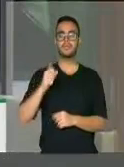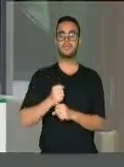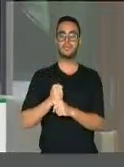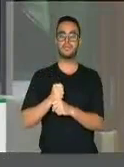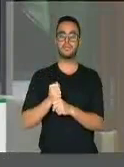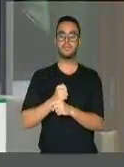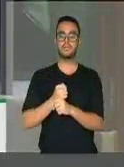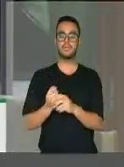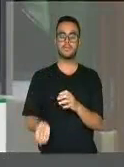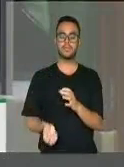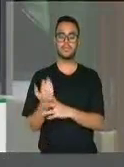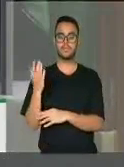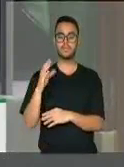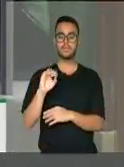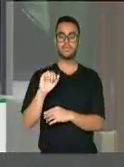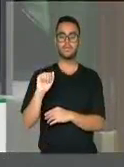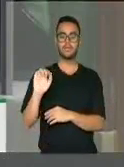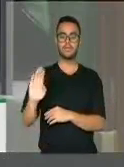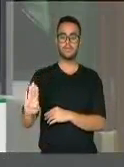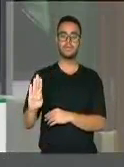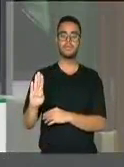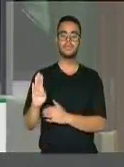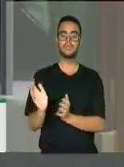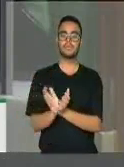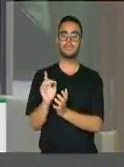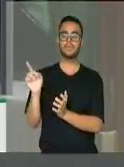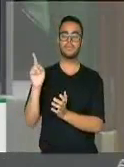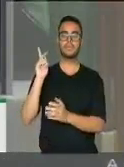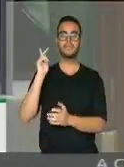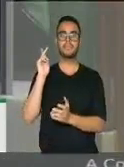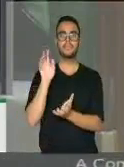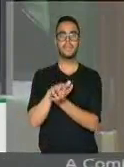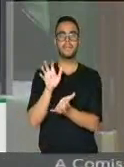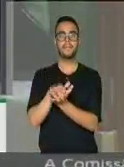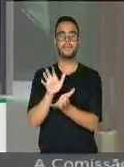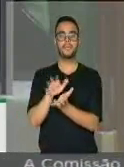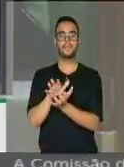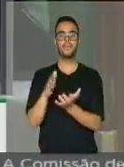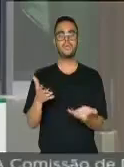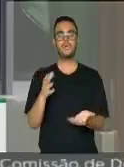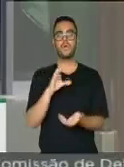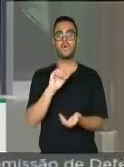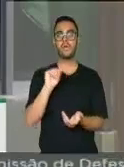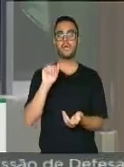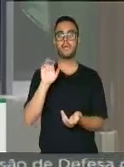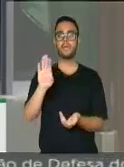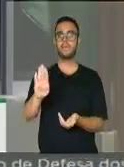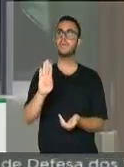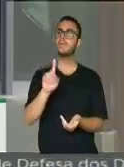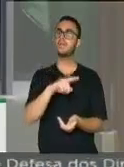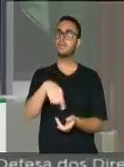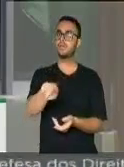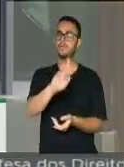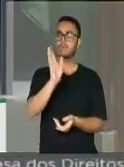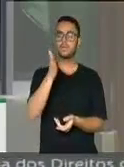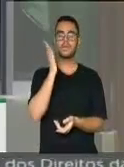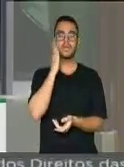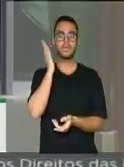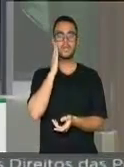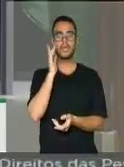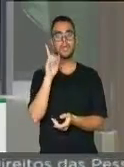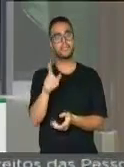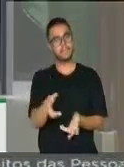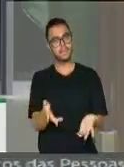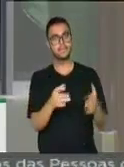fundação da OAB Seção de Pernambuco. A Ordem dos Advogados do Brasil, como todos sabem, é